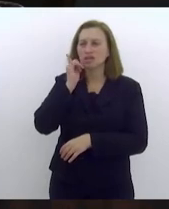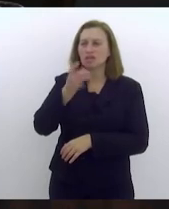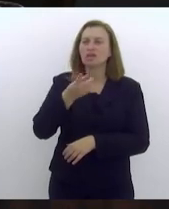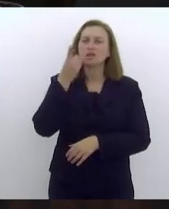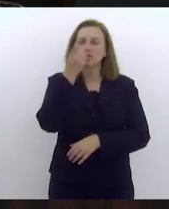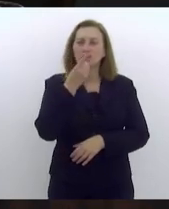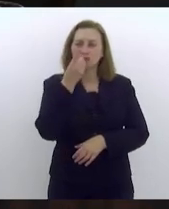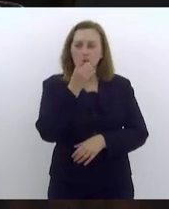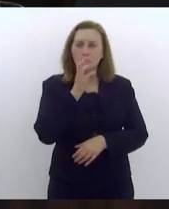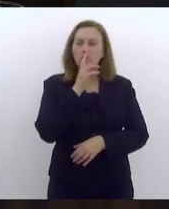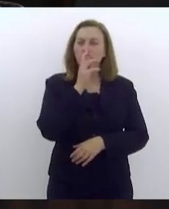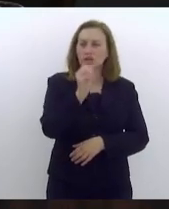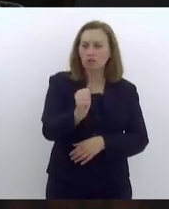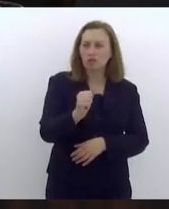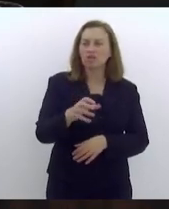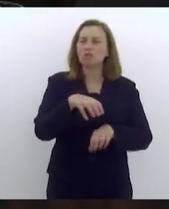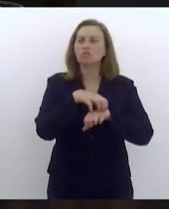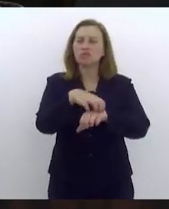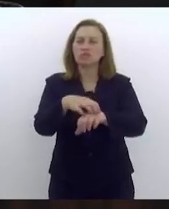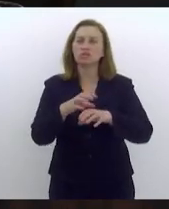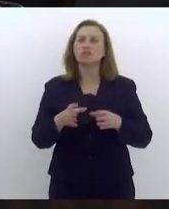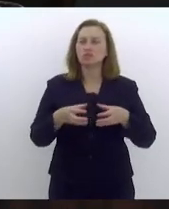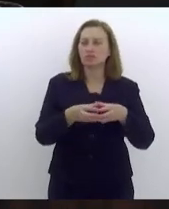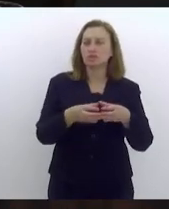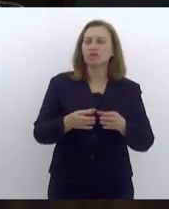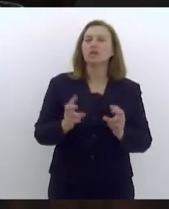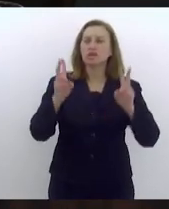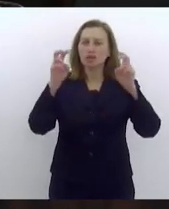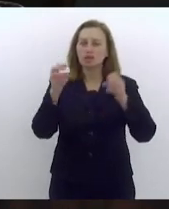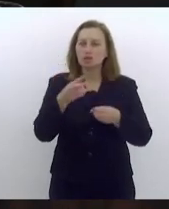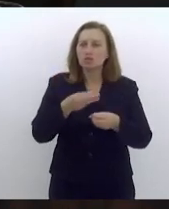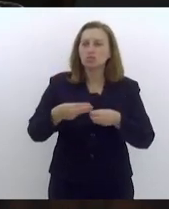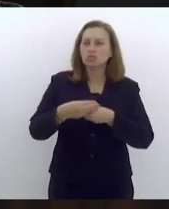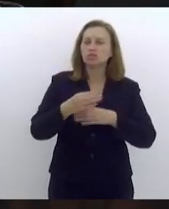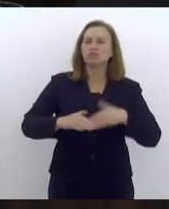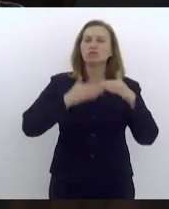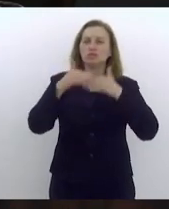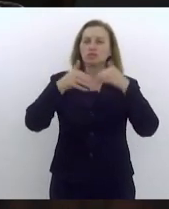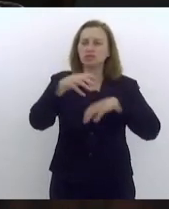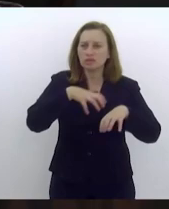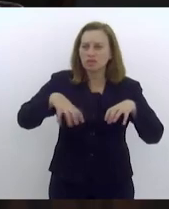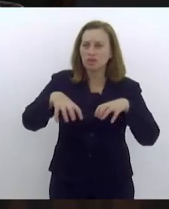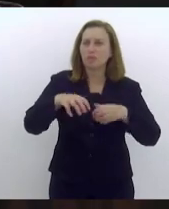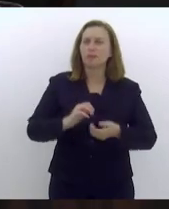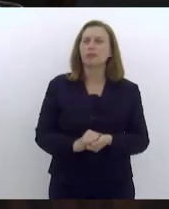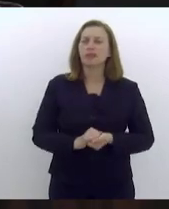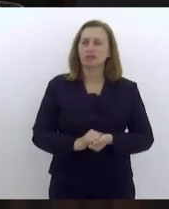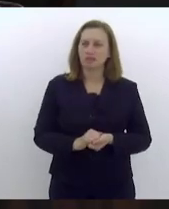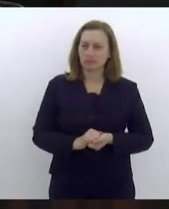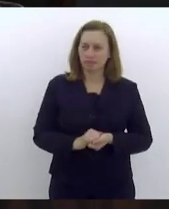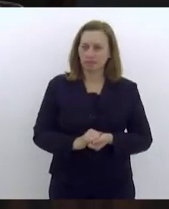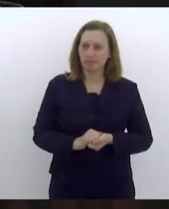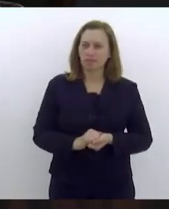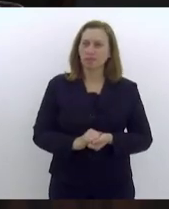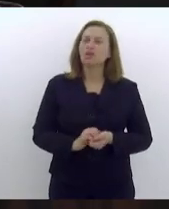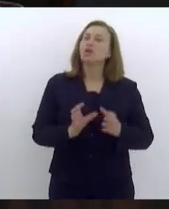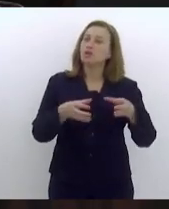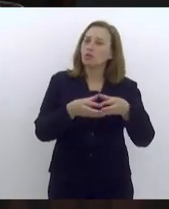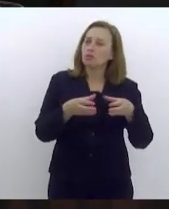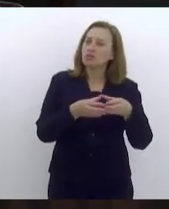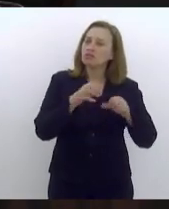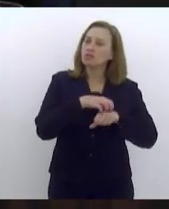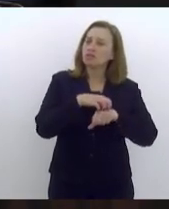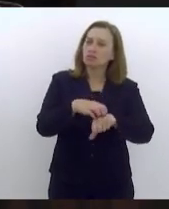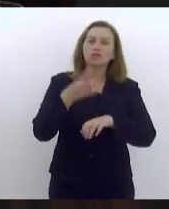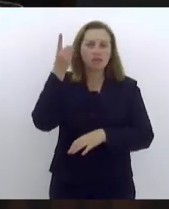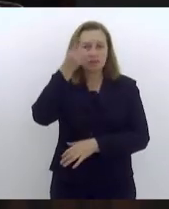de pareceres das Comissões de Transporte, de Assuntos Municipais e Desenvolvimento Regional. Para emitir parecer pela Comissão de